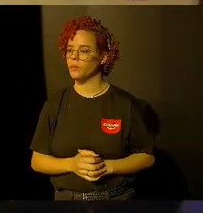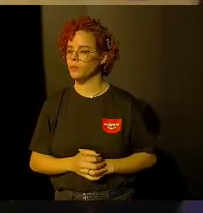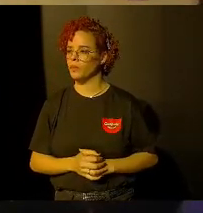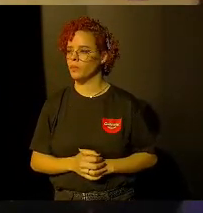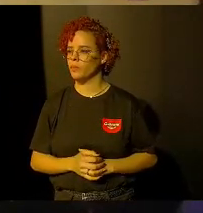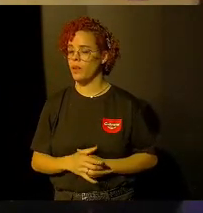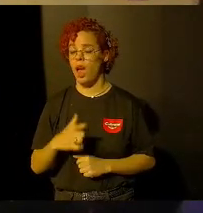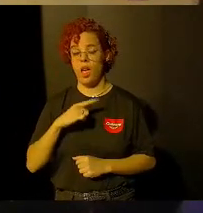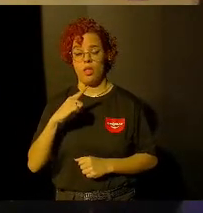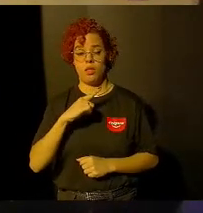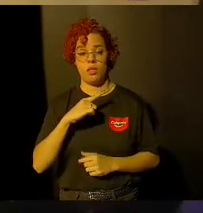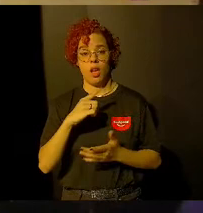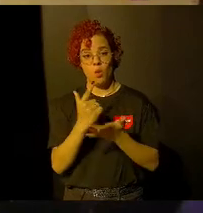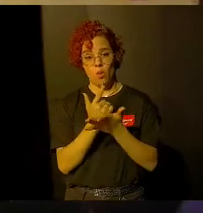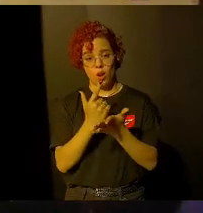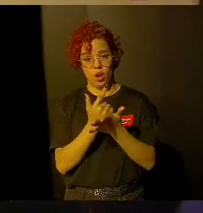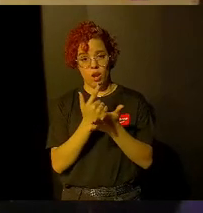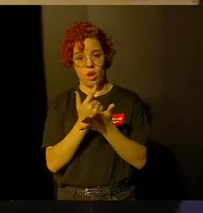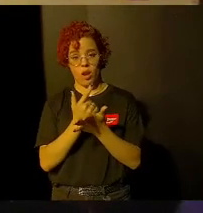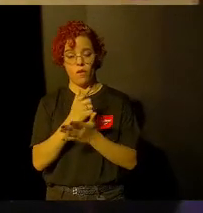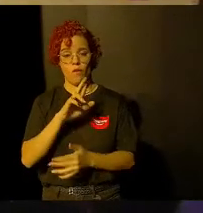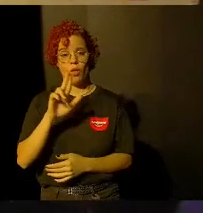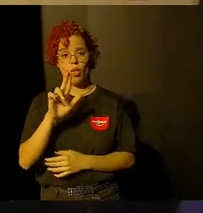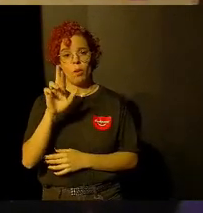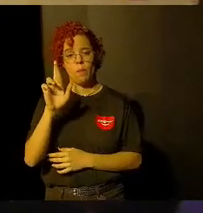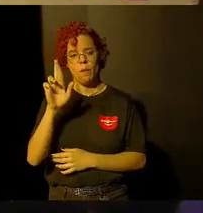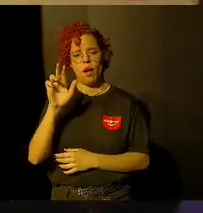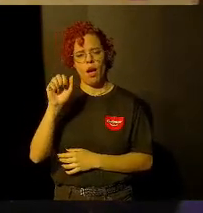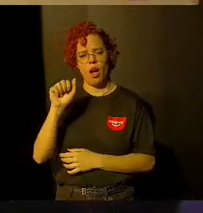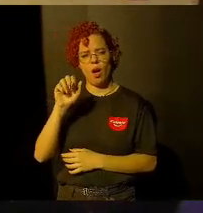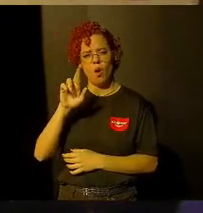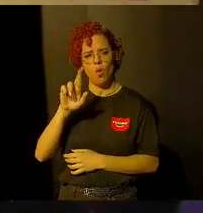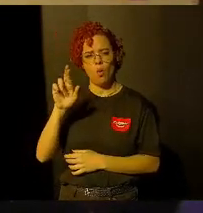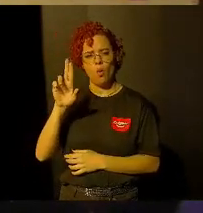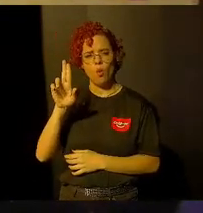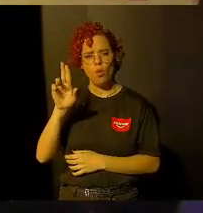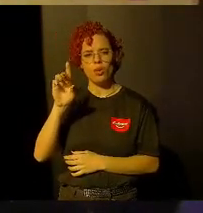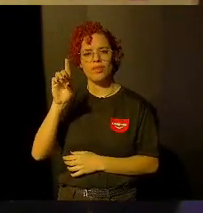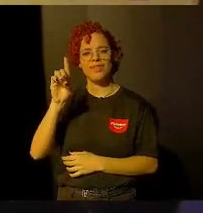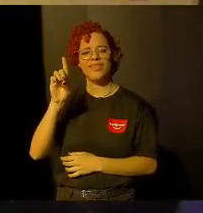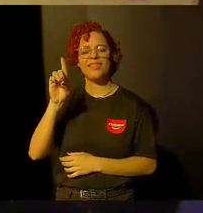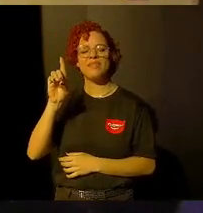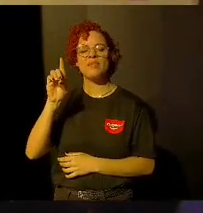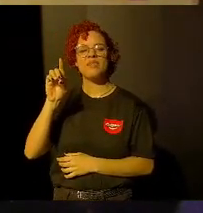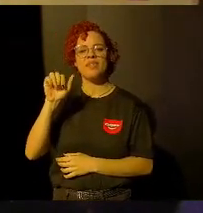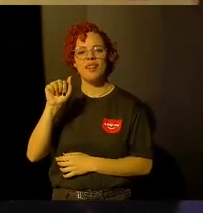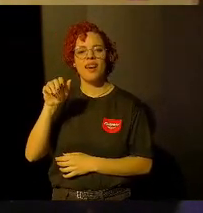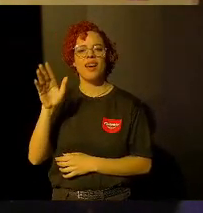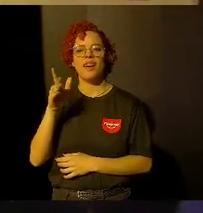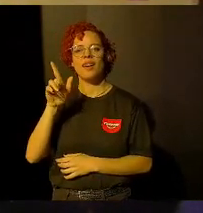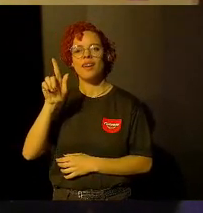Eu tenho um livro que chama Rúbia né e eu sei que você gosta das plantas também